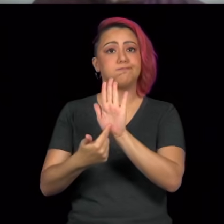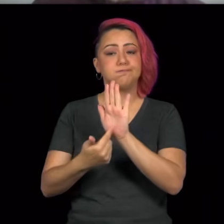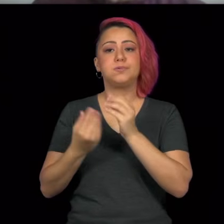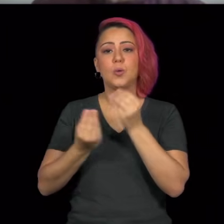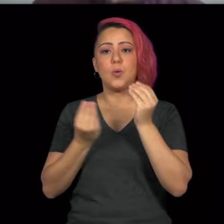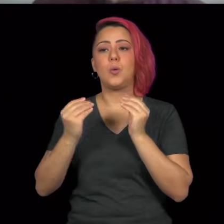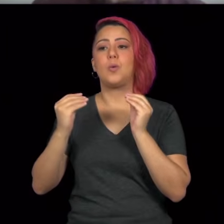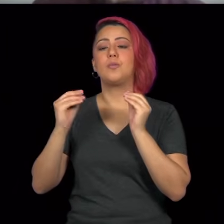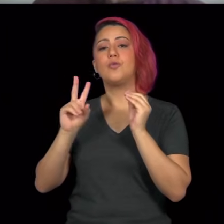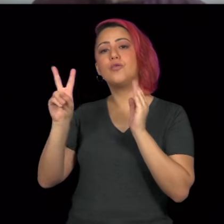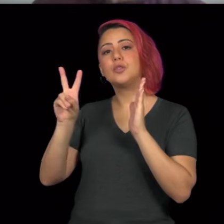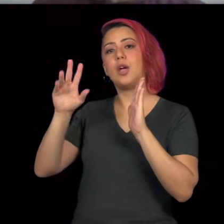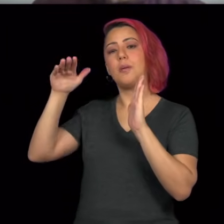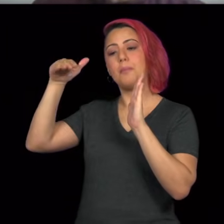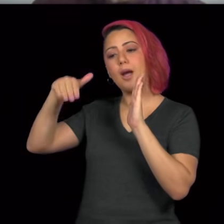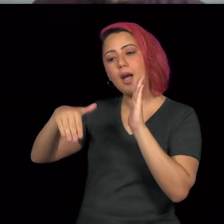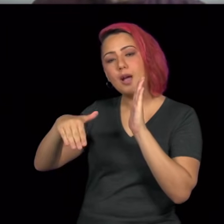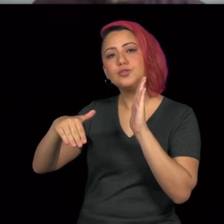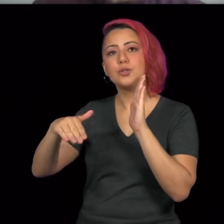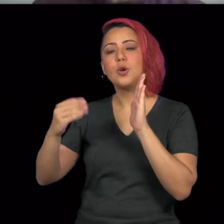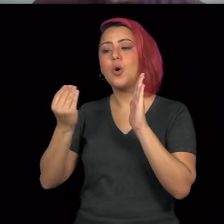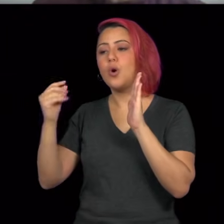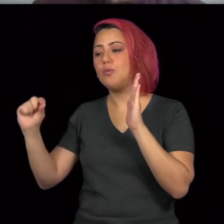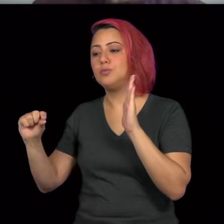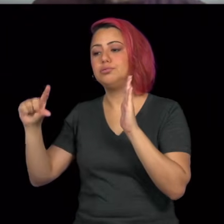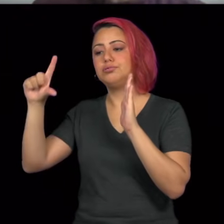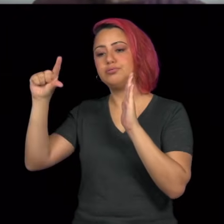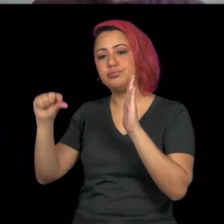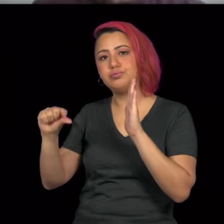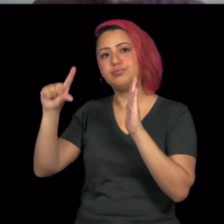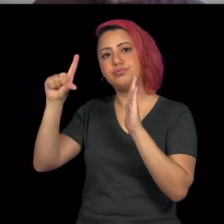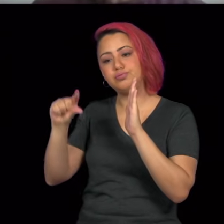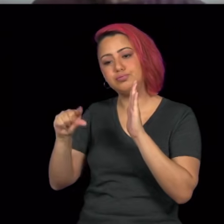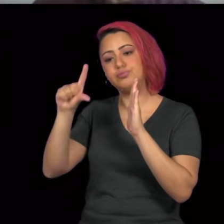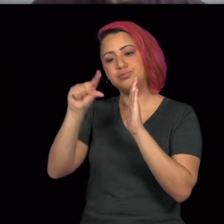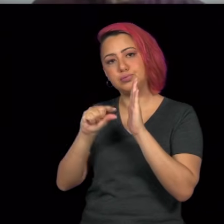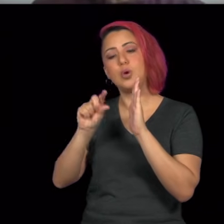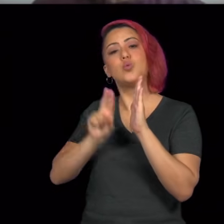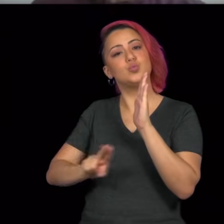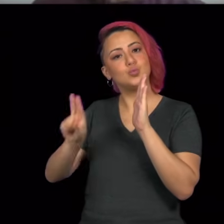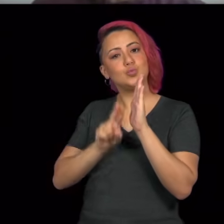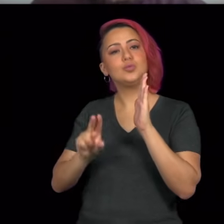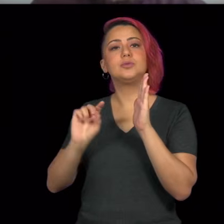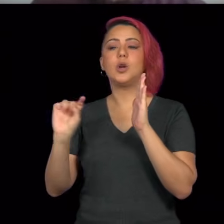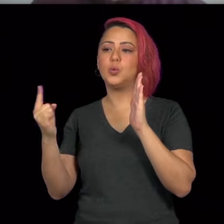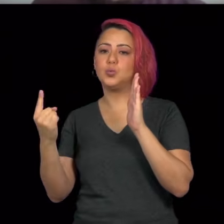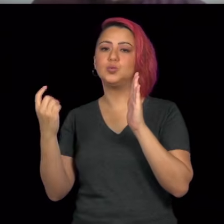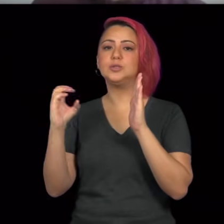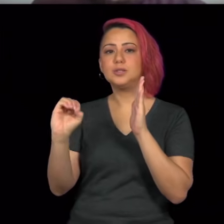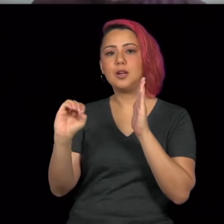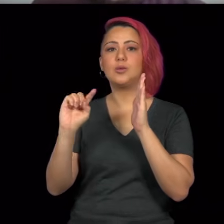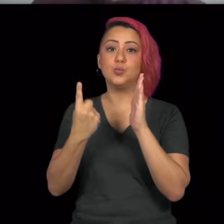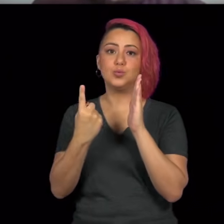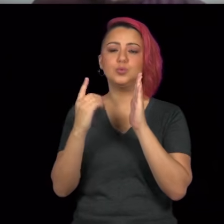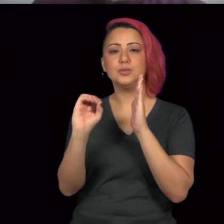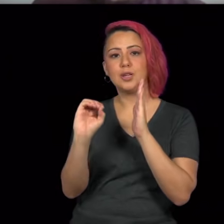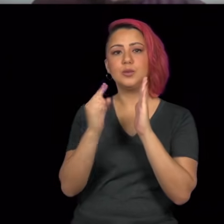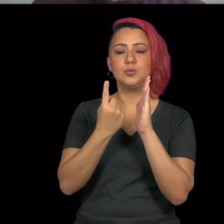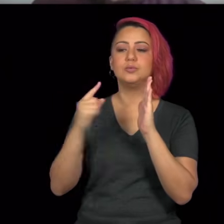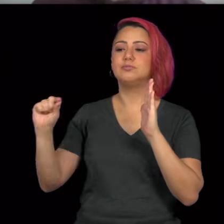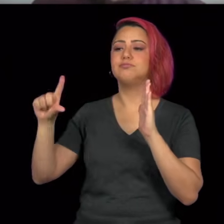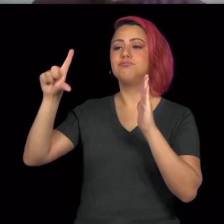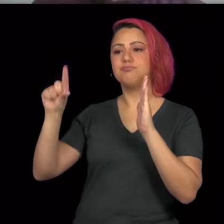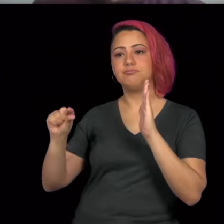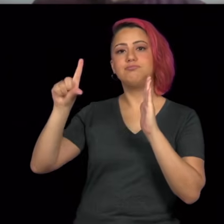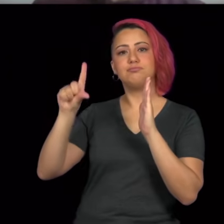de voltagem, né, usando esses dígitos 1 e 0. Né? Outra vantagem é que